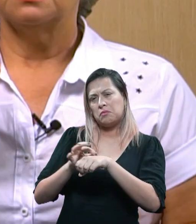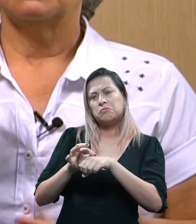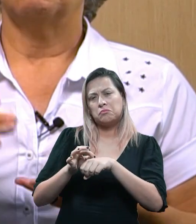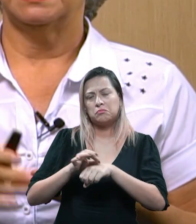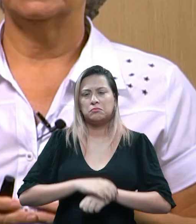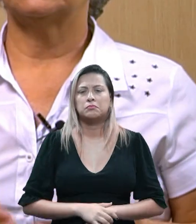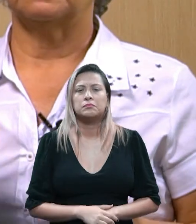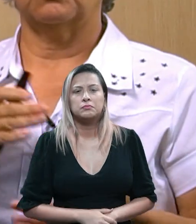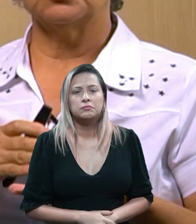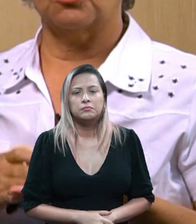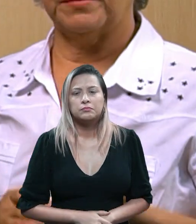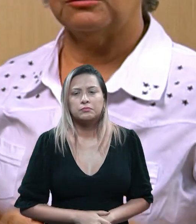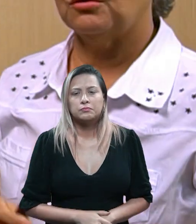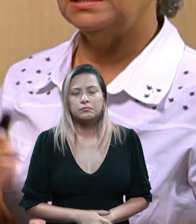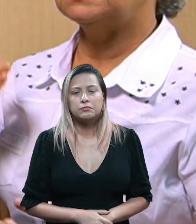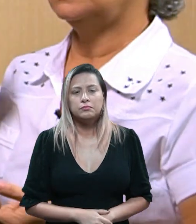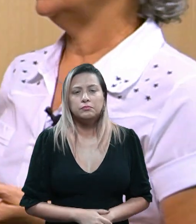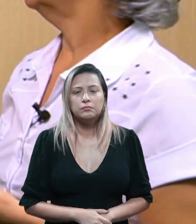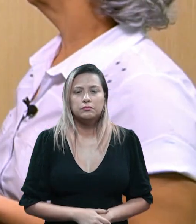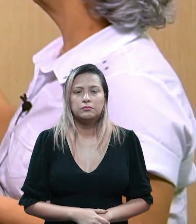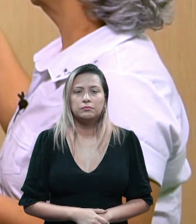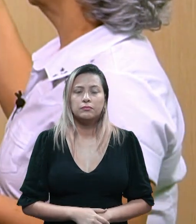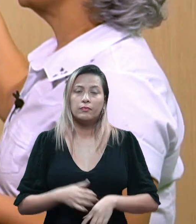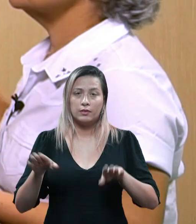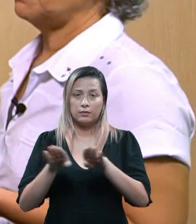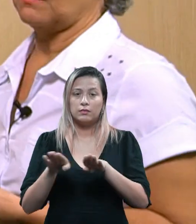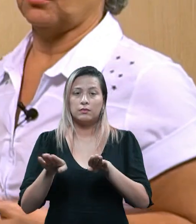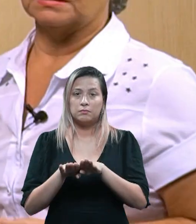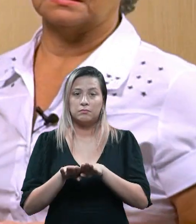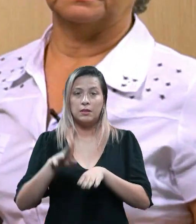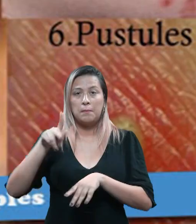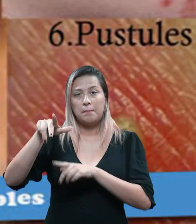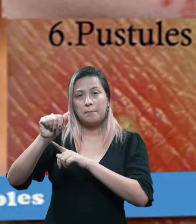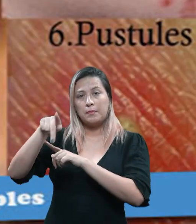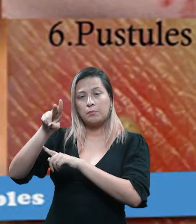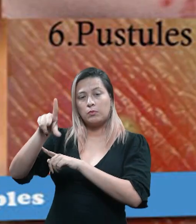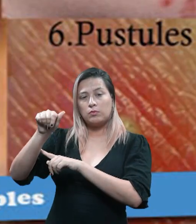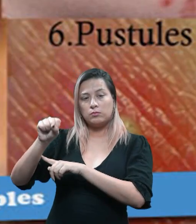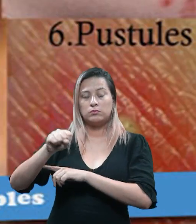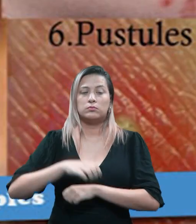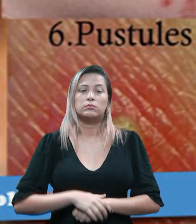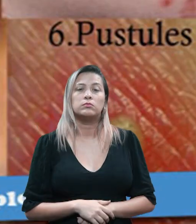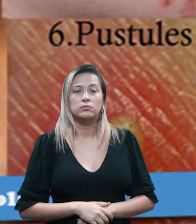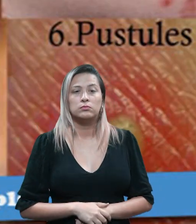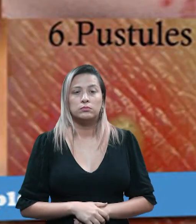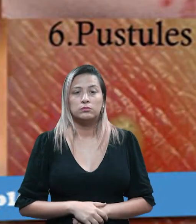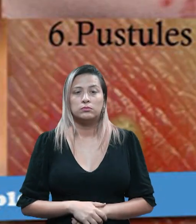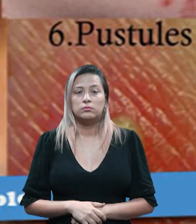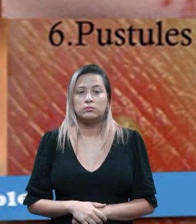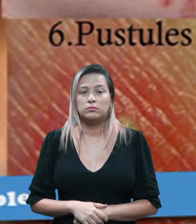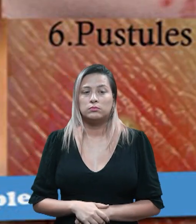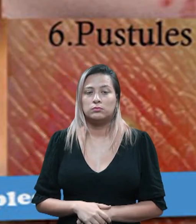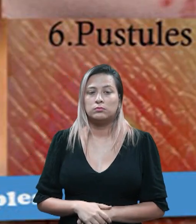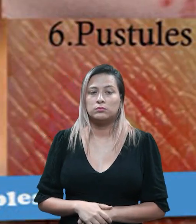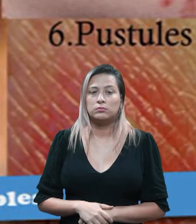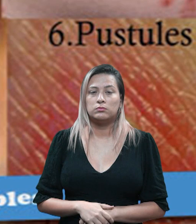né? Mas os comedões e também as pápulas. Na acne grau 2, então, a